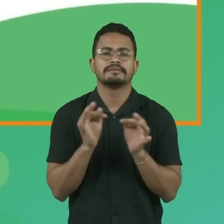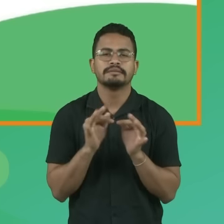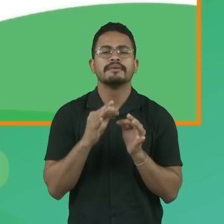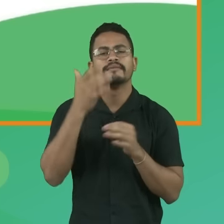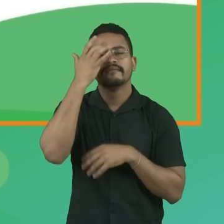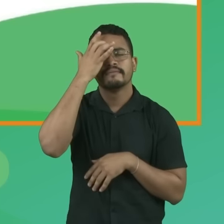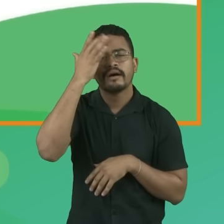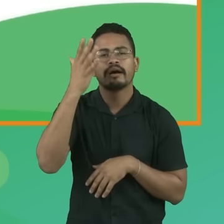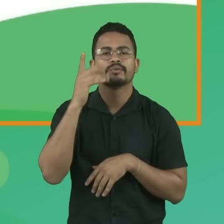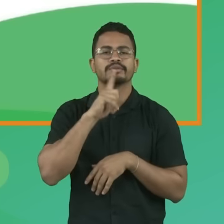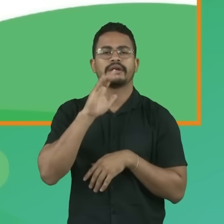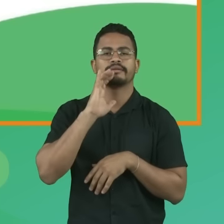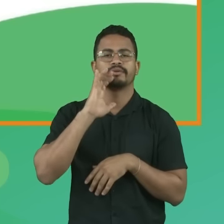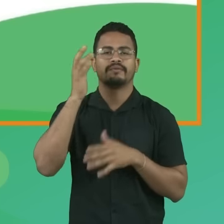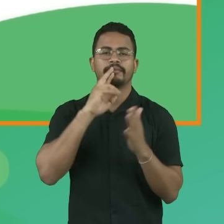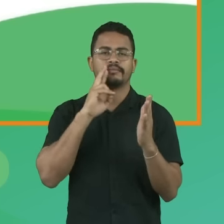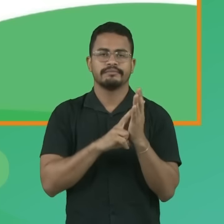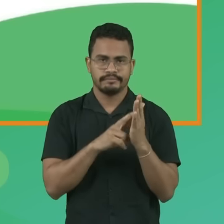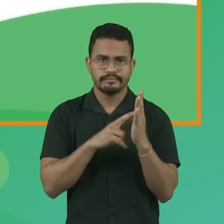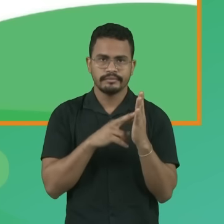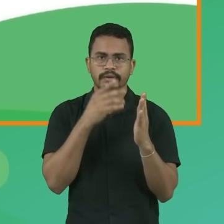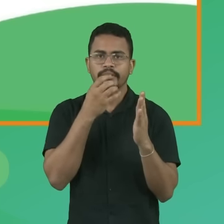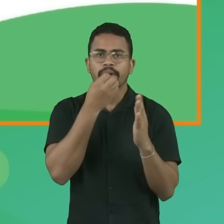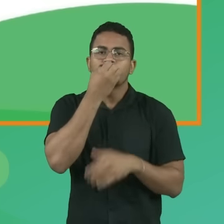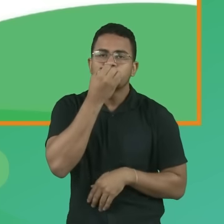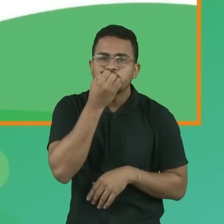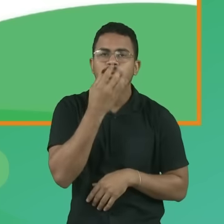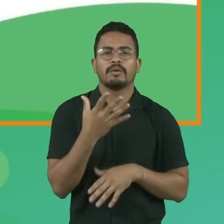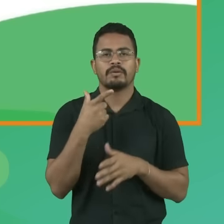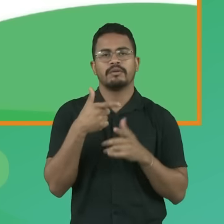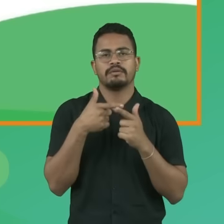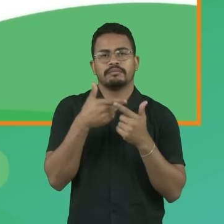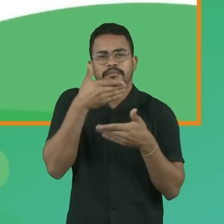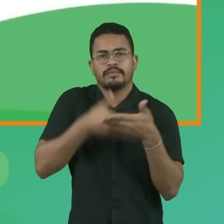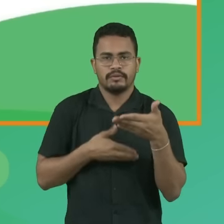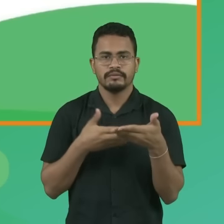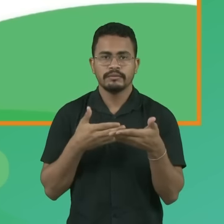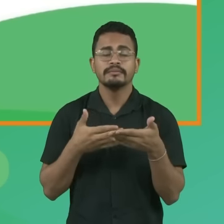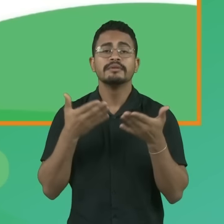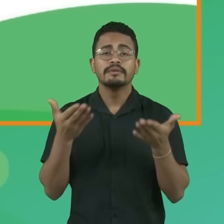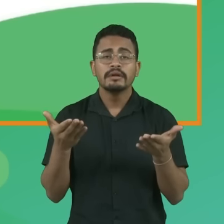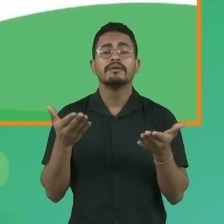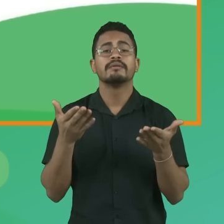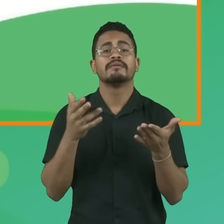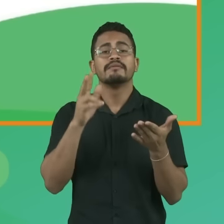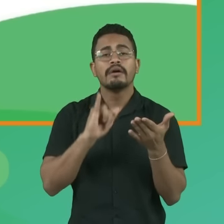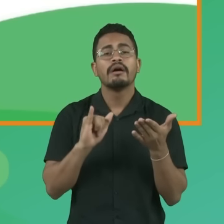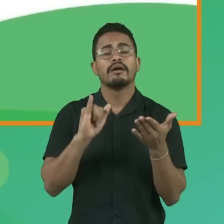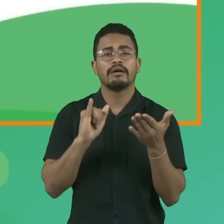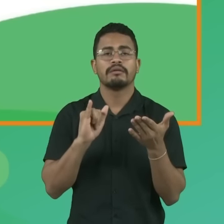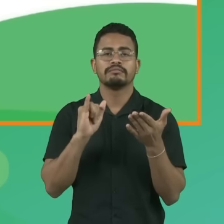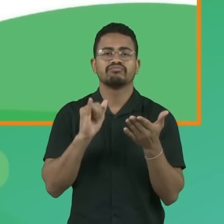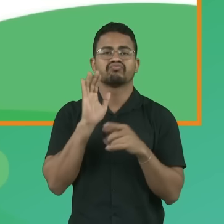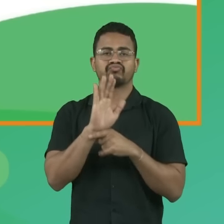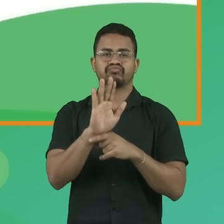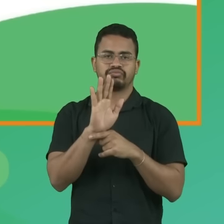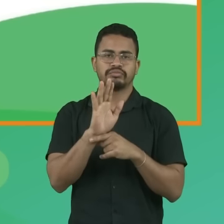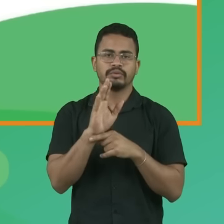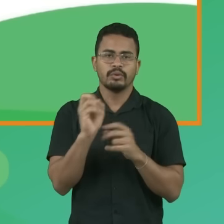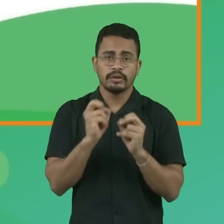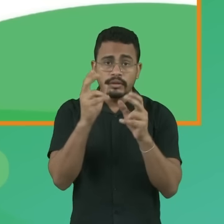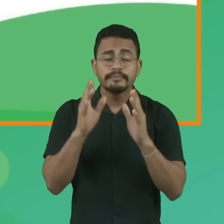de resolver essa questão e chegar ali a um bom resultado, tá? Então hoje a gente vai aí trabalhar um pouquinho em cima disso, tá bom?